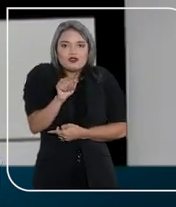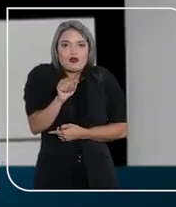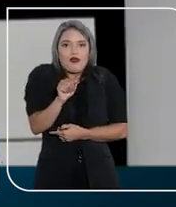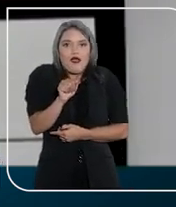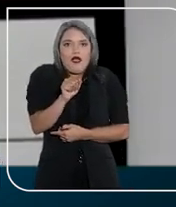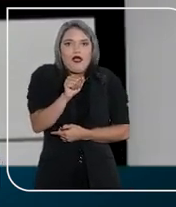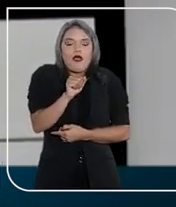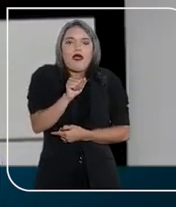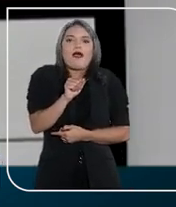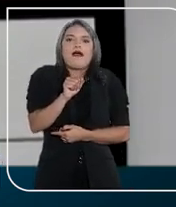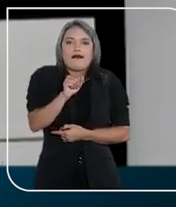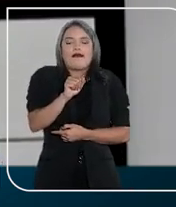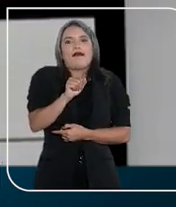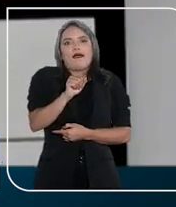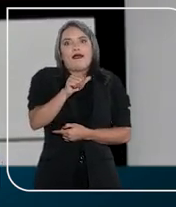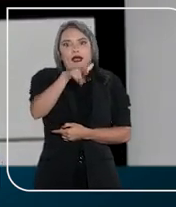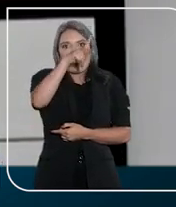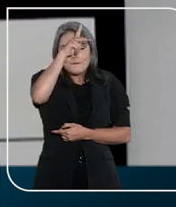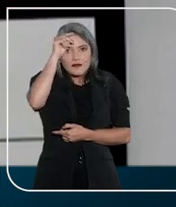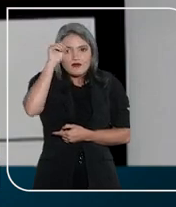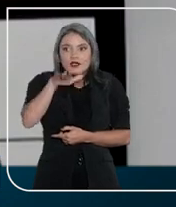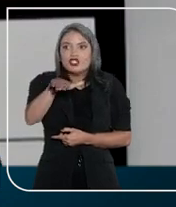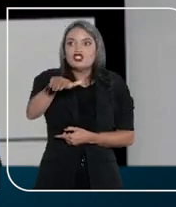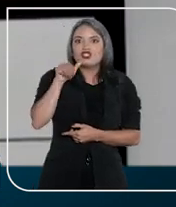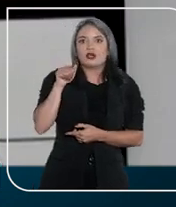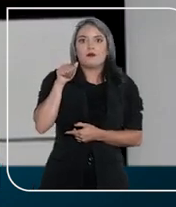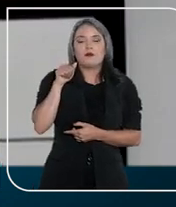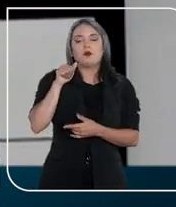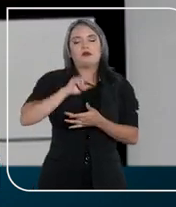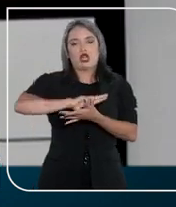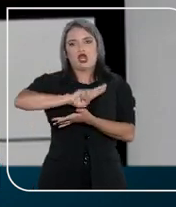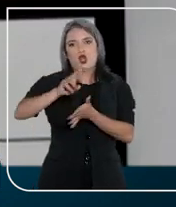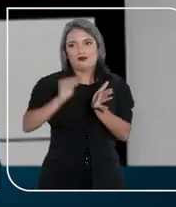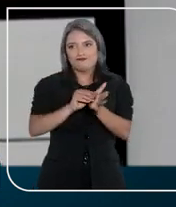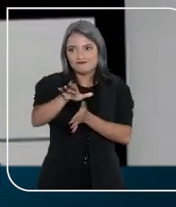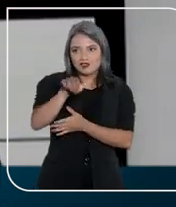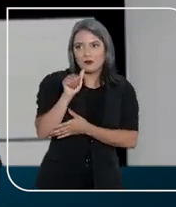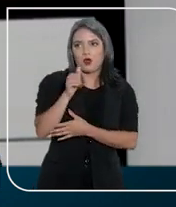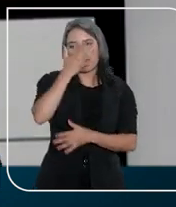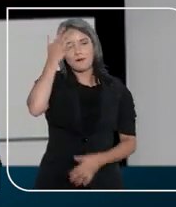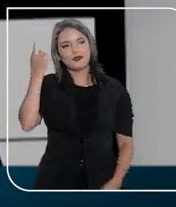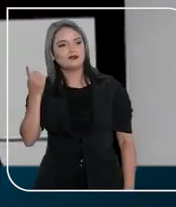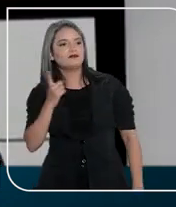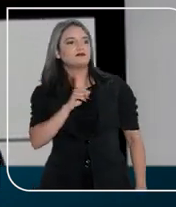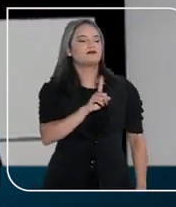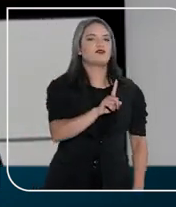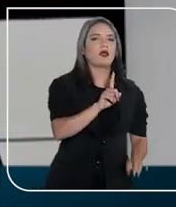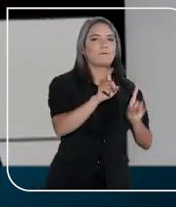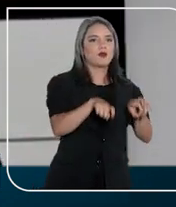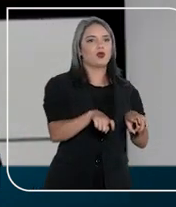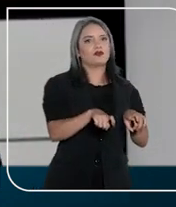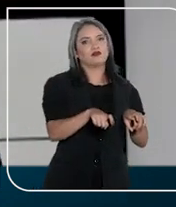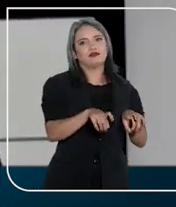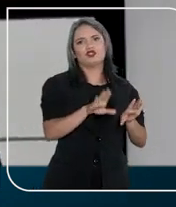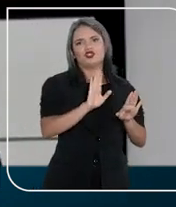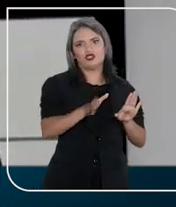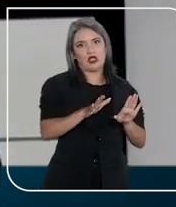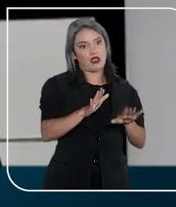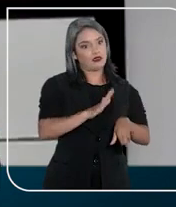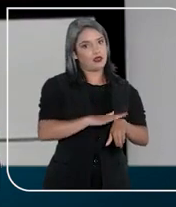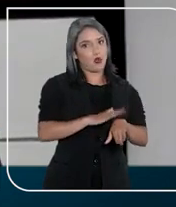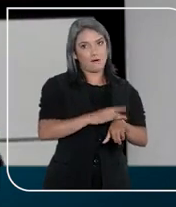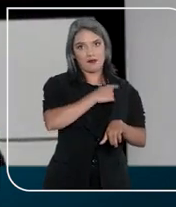administração publica o ato de nomeação. Esse sujeito vai se apresentar para tomar posse? depois de já expirado o